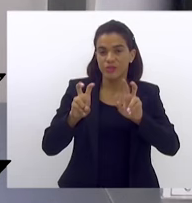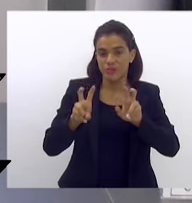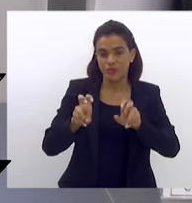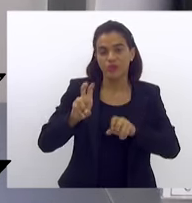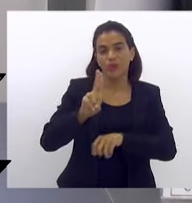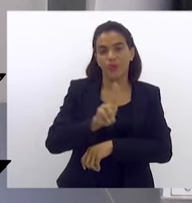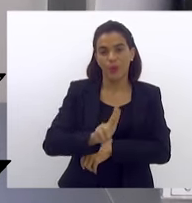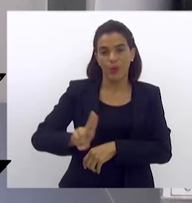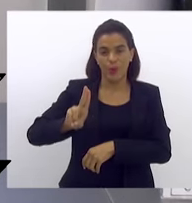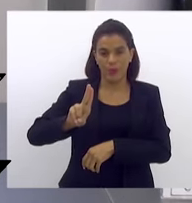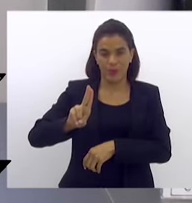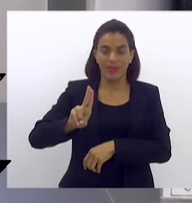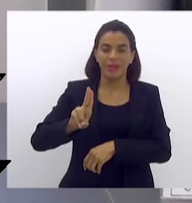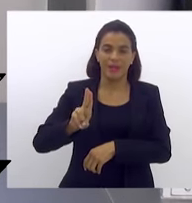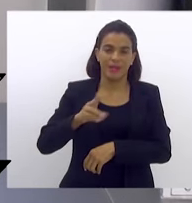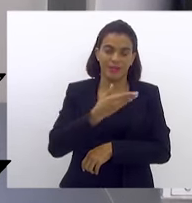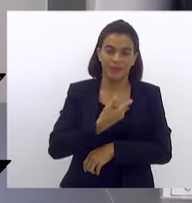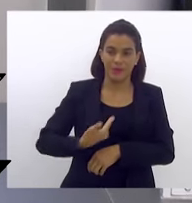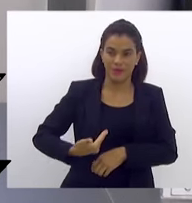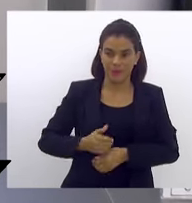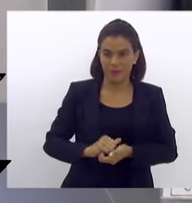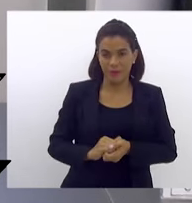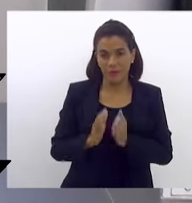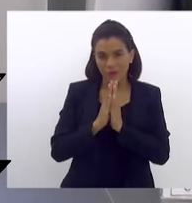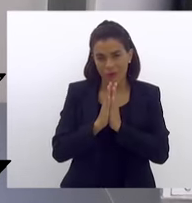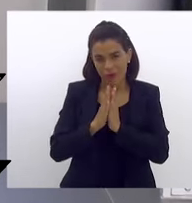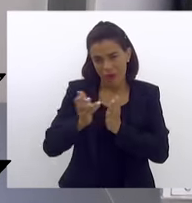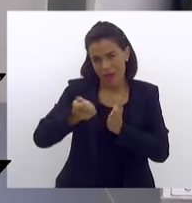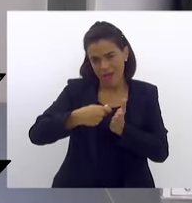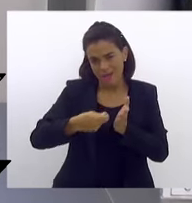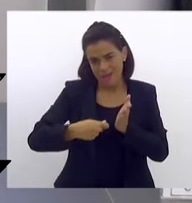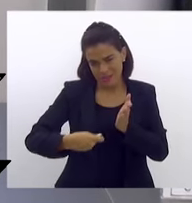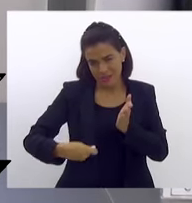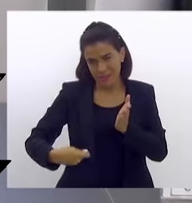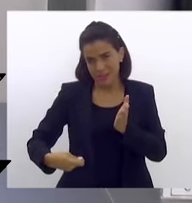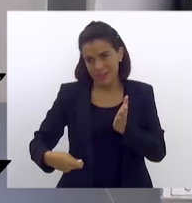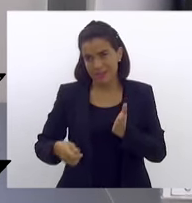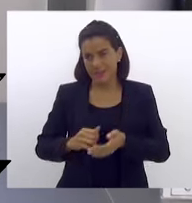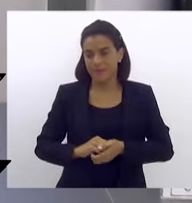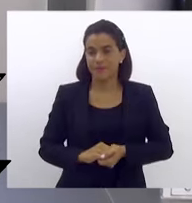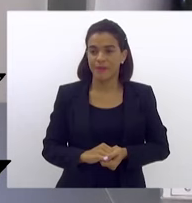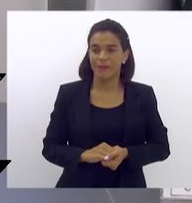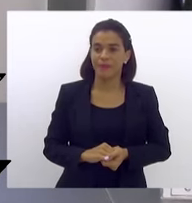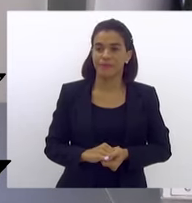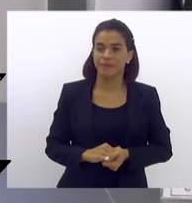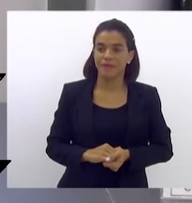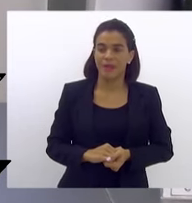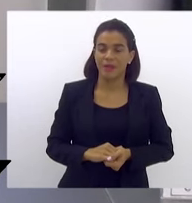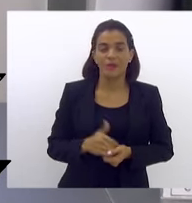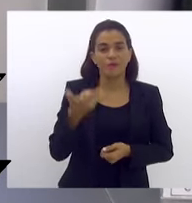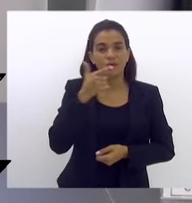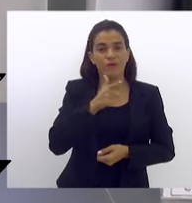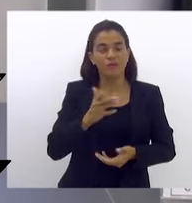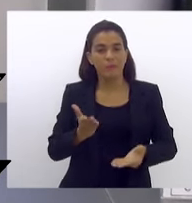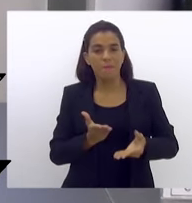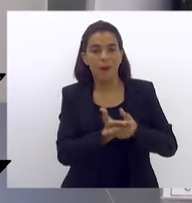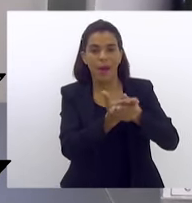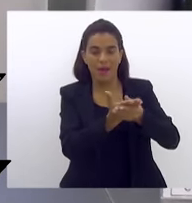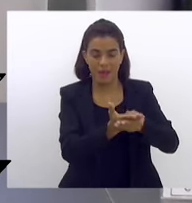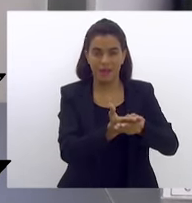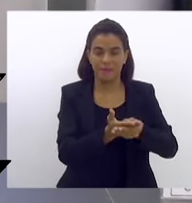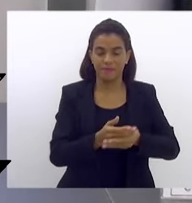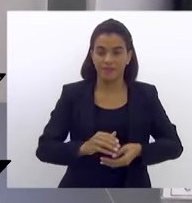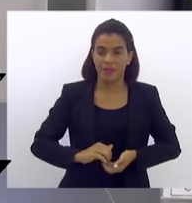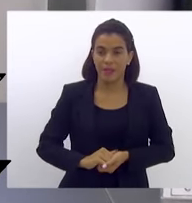pedi que vossas excelências depois assinem se não fizer agora não fazê-lo agora fazer ao longo da sessão pra gente poder protocolar logo ente